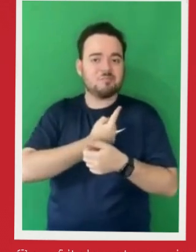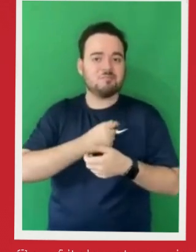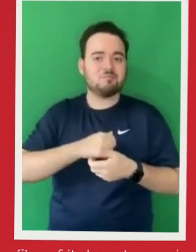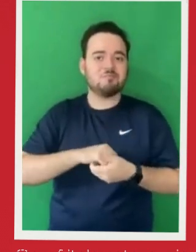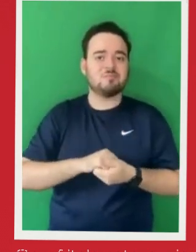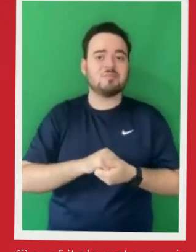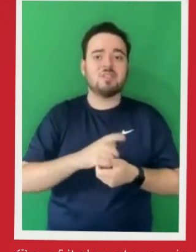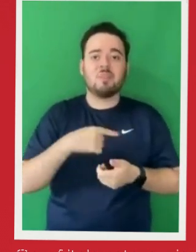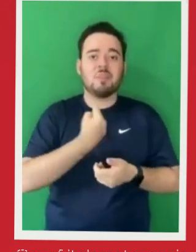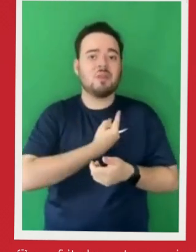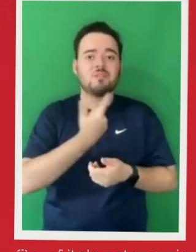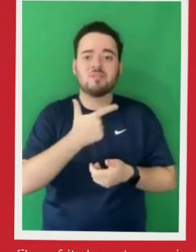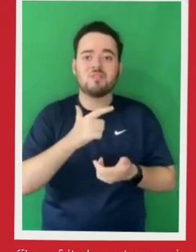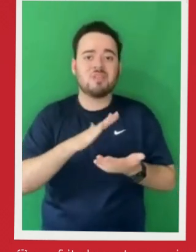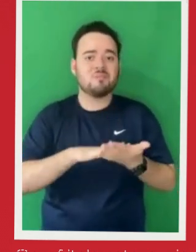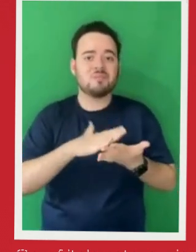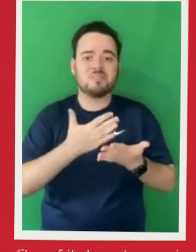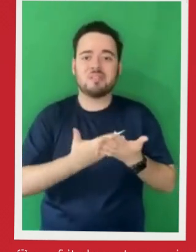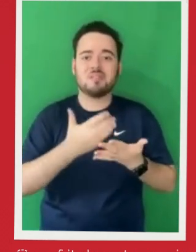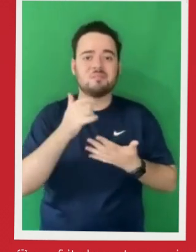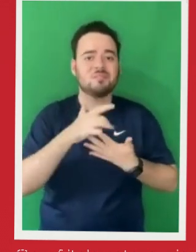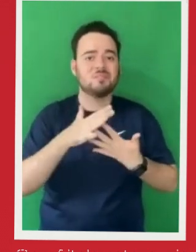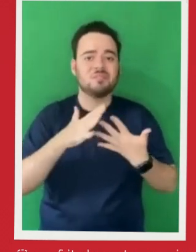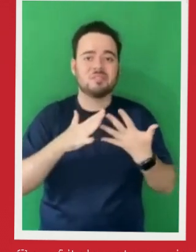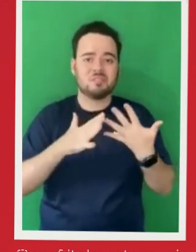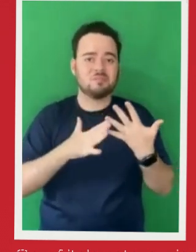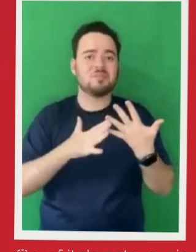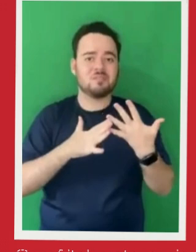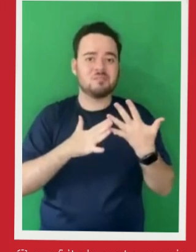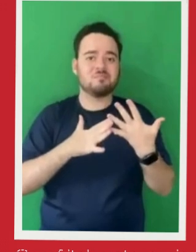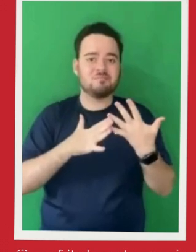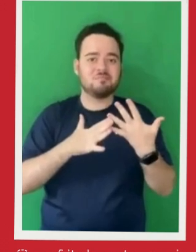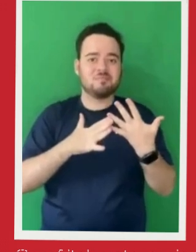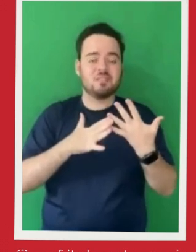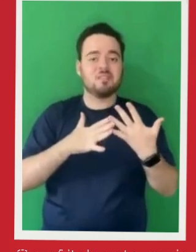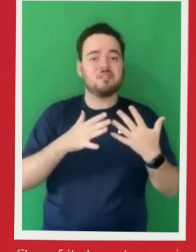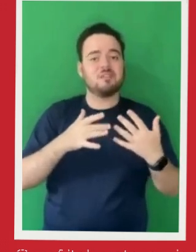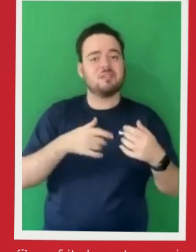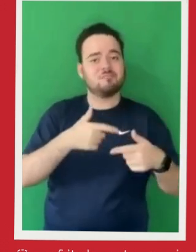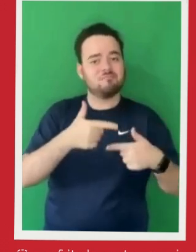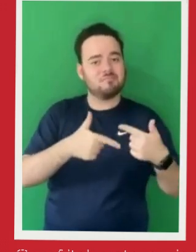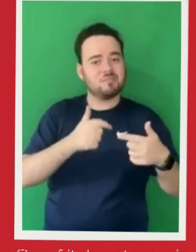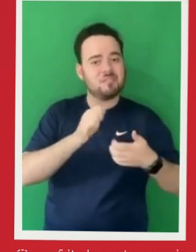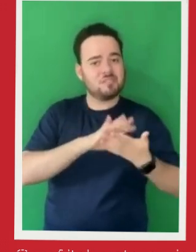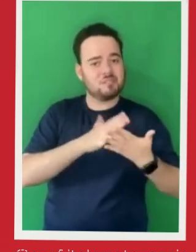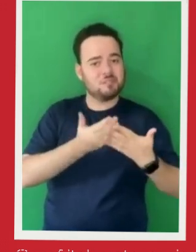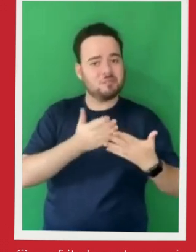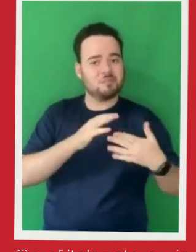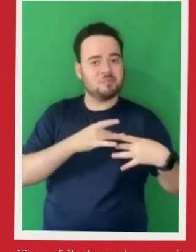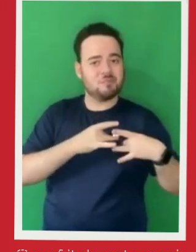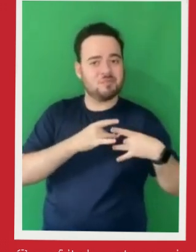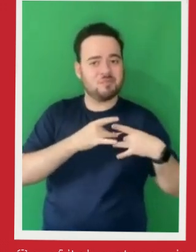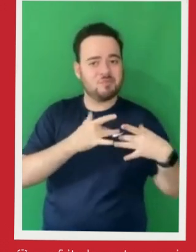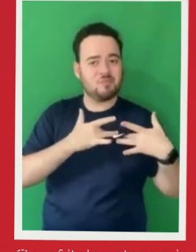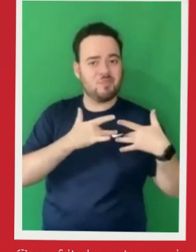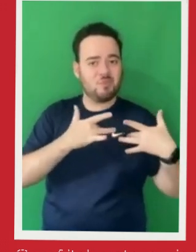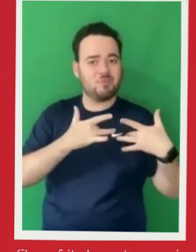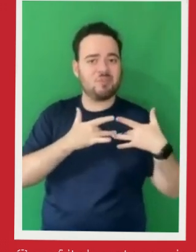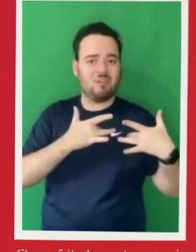de um dos encontros em que eu digo a gente não tem interpretação de Libras, e ele está fazendo